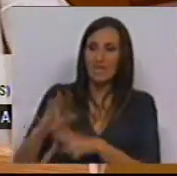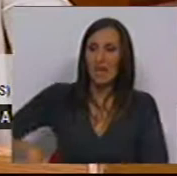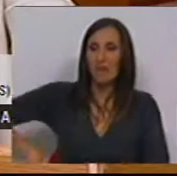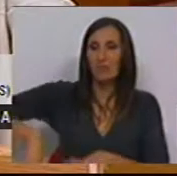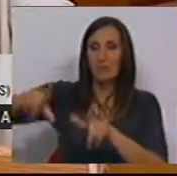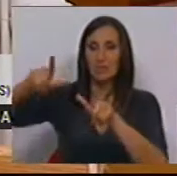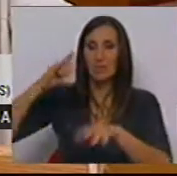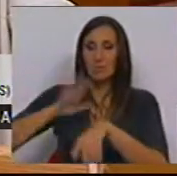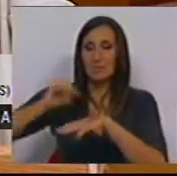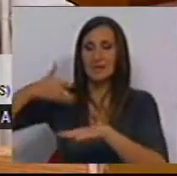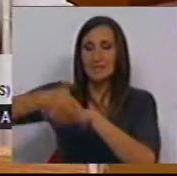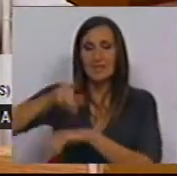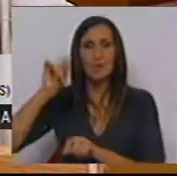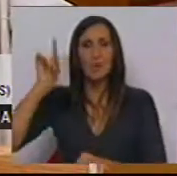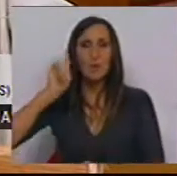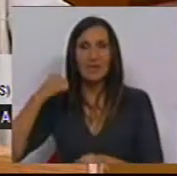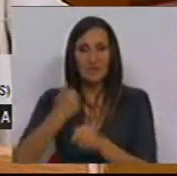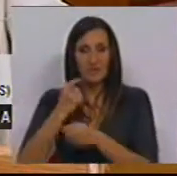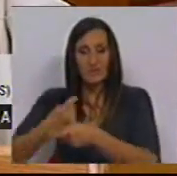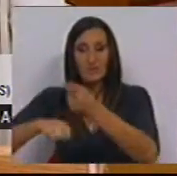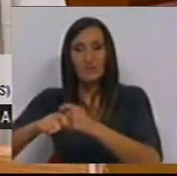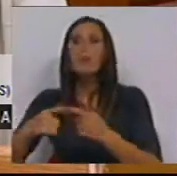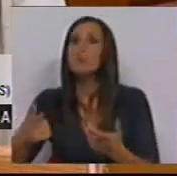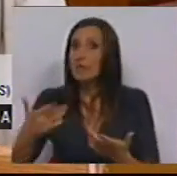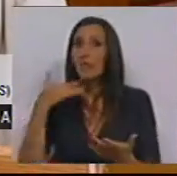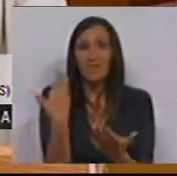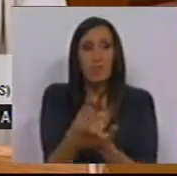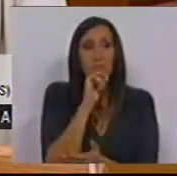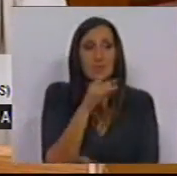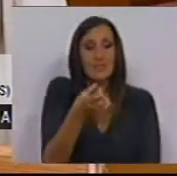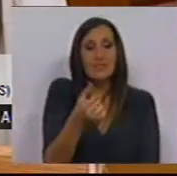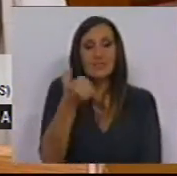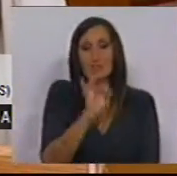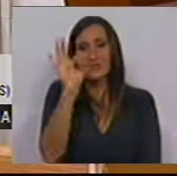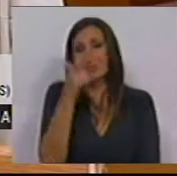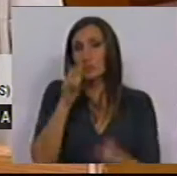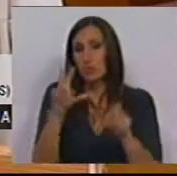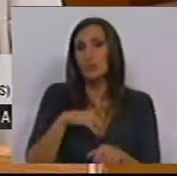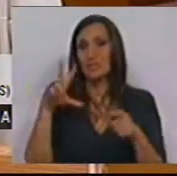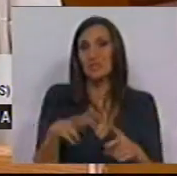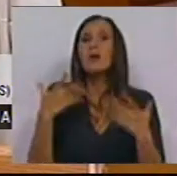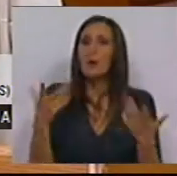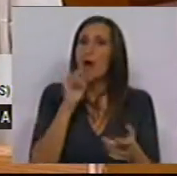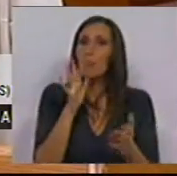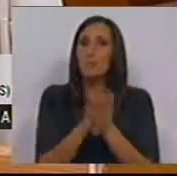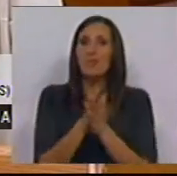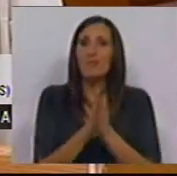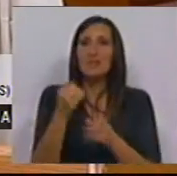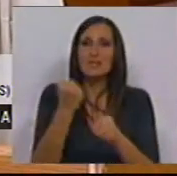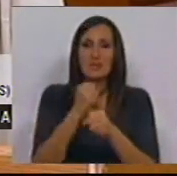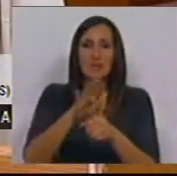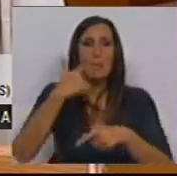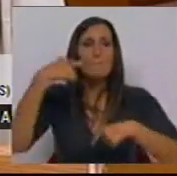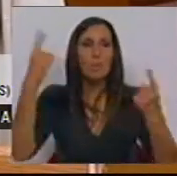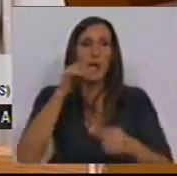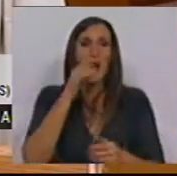do acesso e qualidade de serviços prestados permitiu que 95% dos portugueses passassem a dispor de serviços de abastecimento